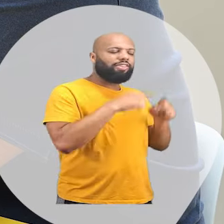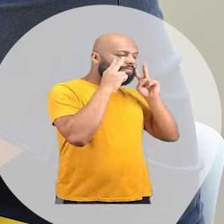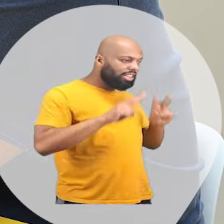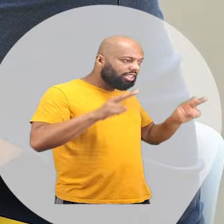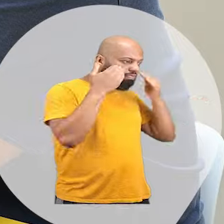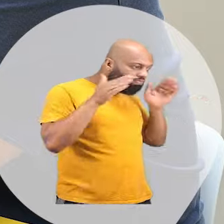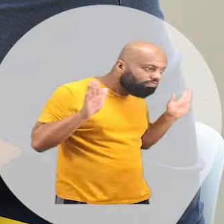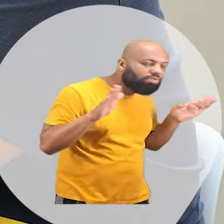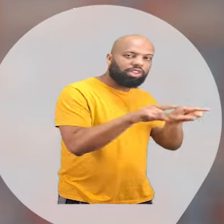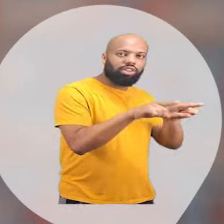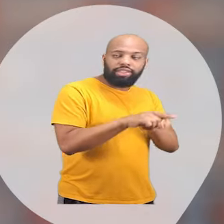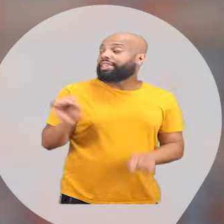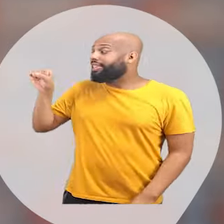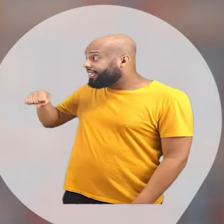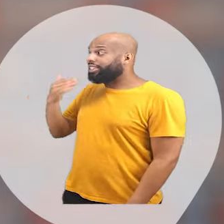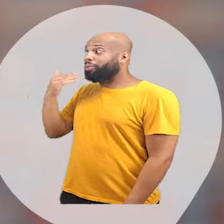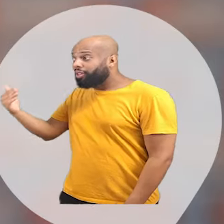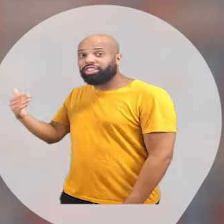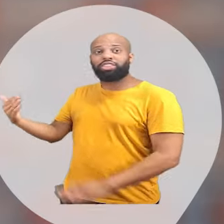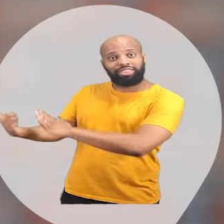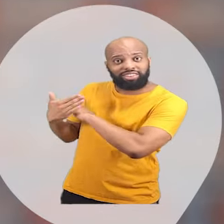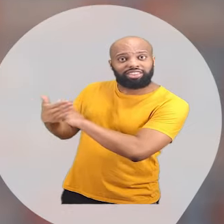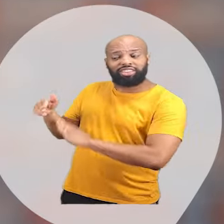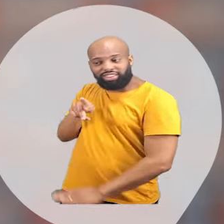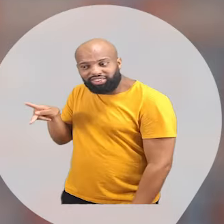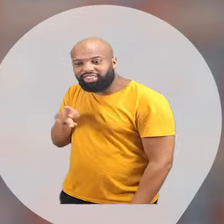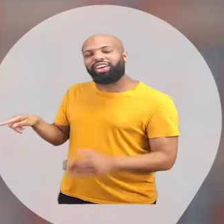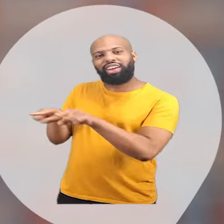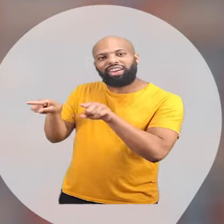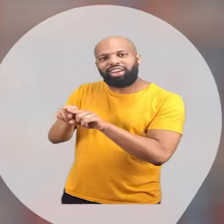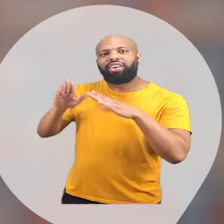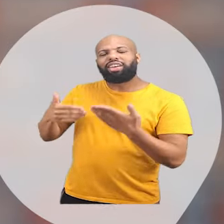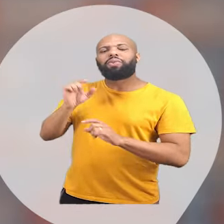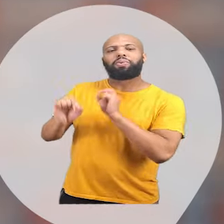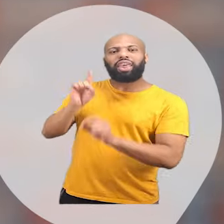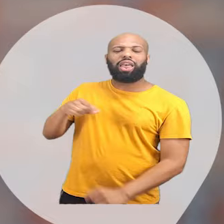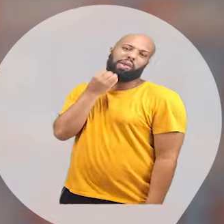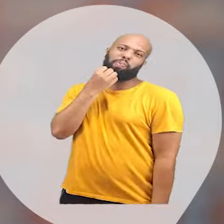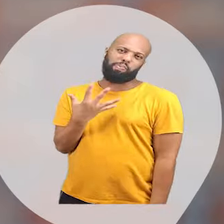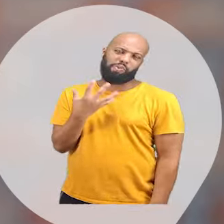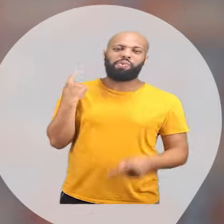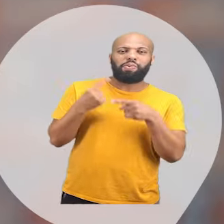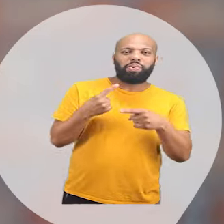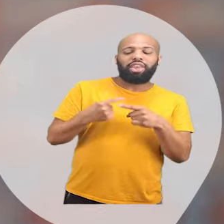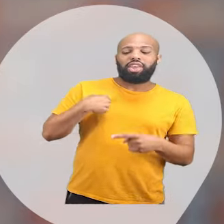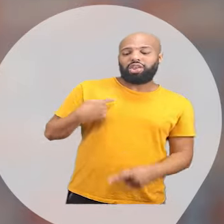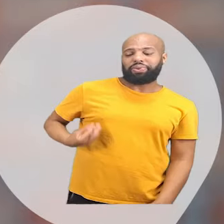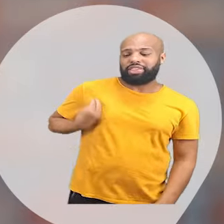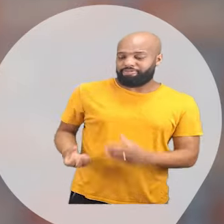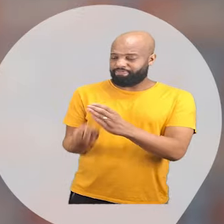ter uma visão mais Ampla assim de pedir ajuda para os professores então assim foi muito bom porque